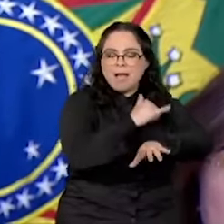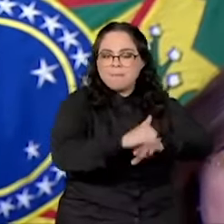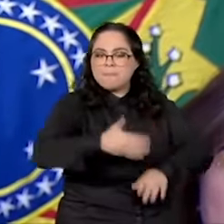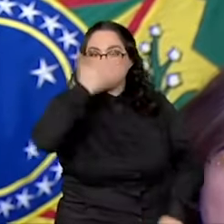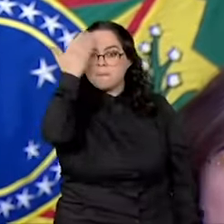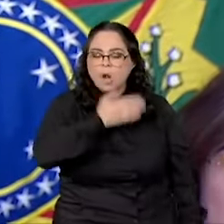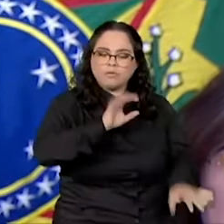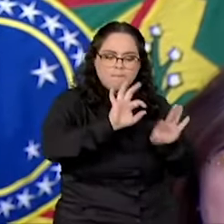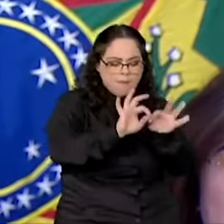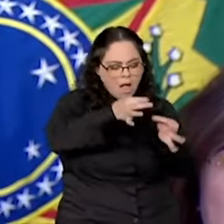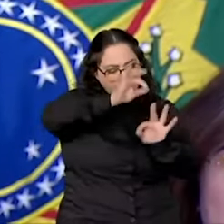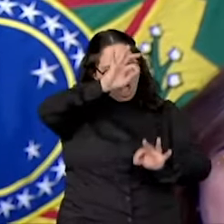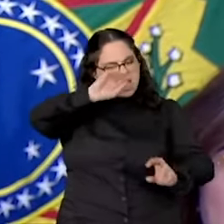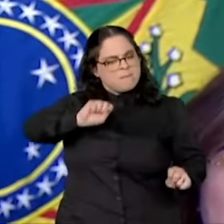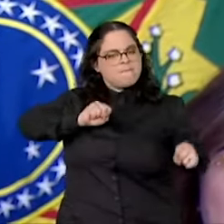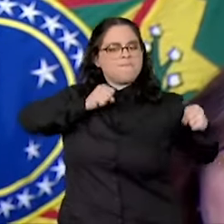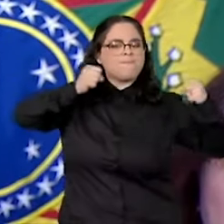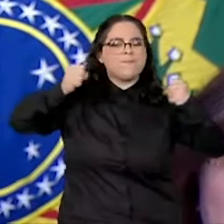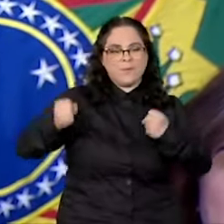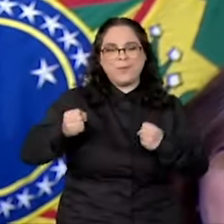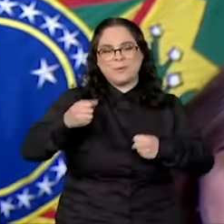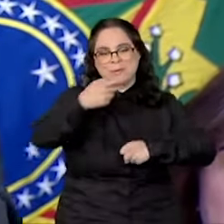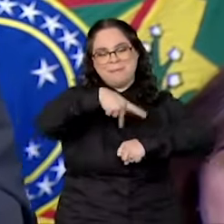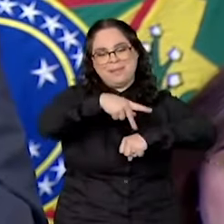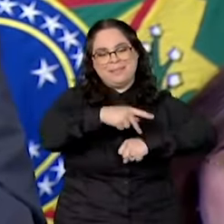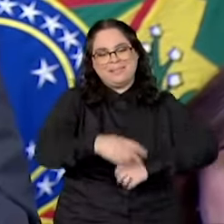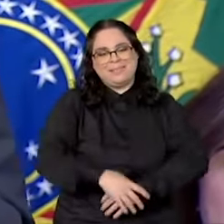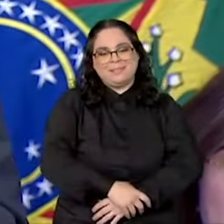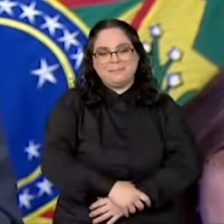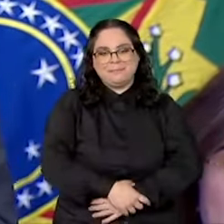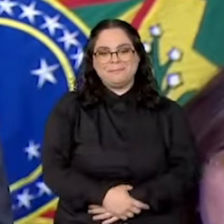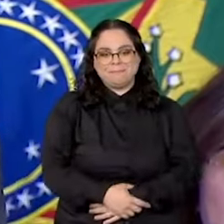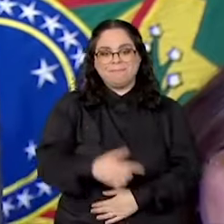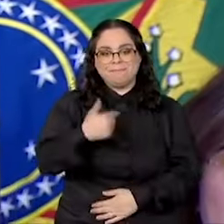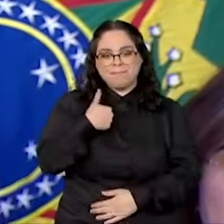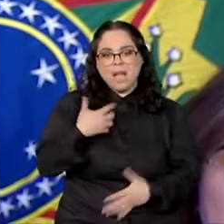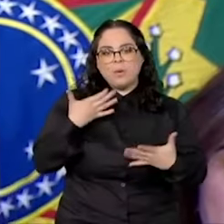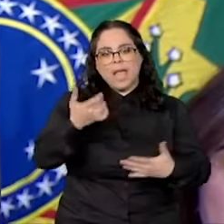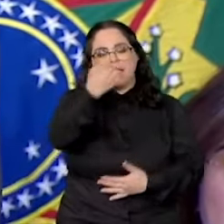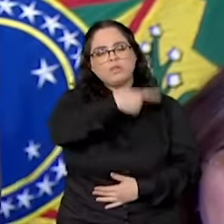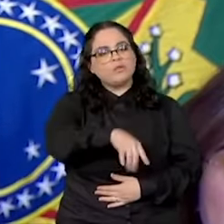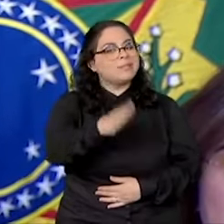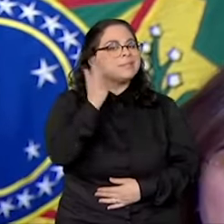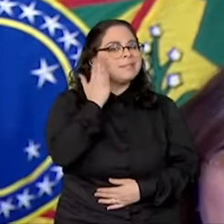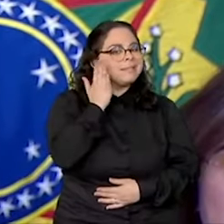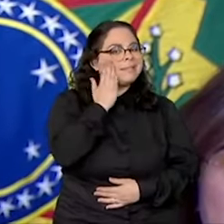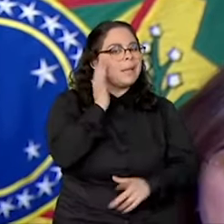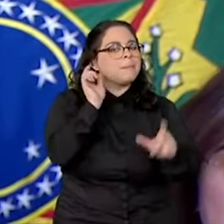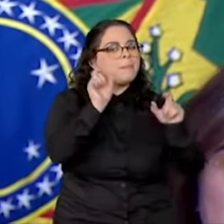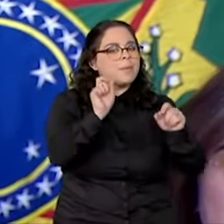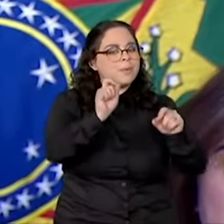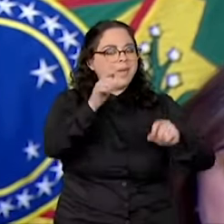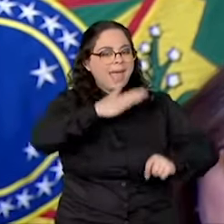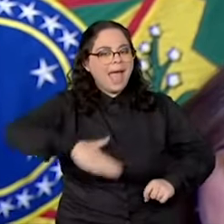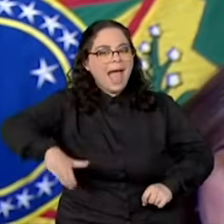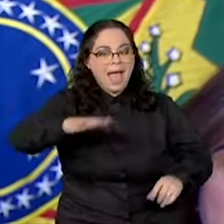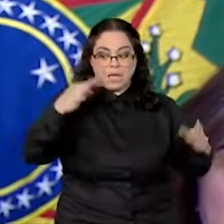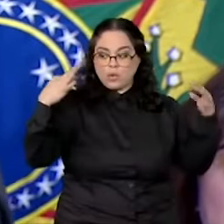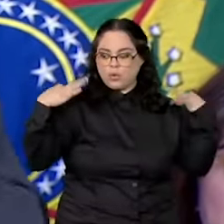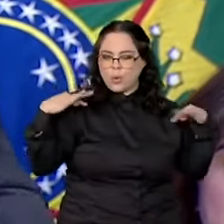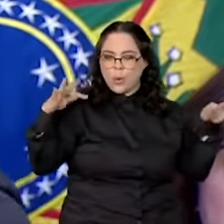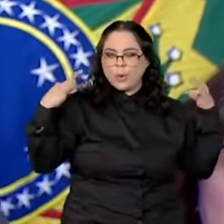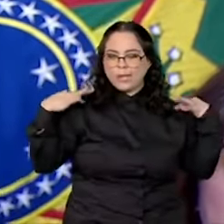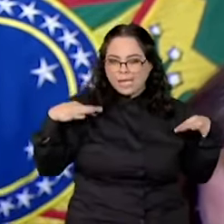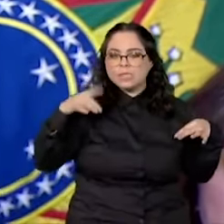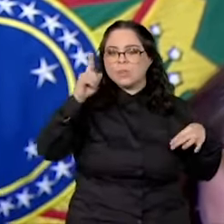a grandeza do nosso país. E eu quero que vocês saibam que essa área do turismo é uma